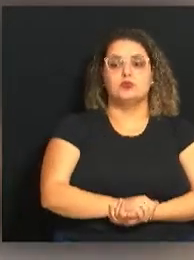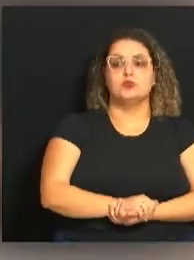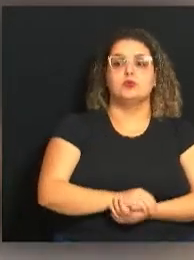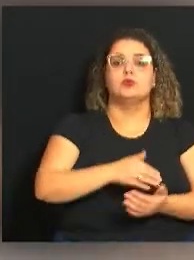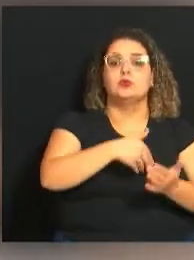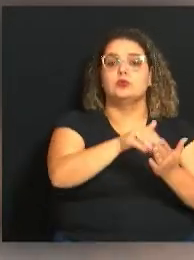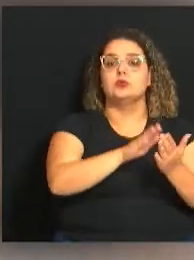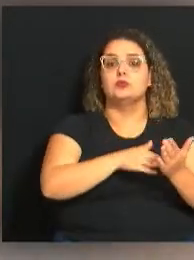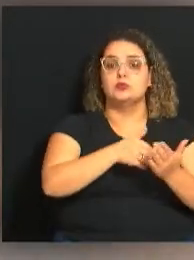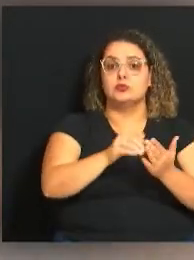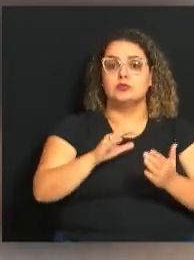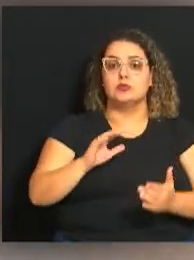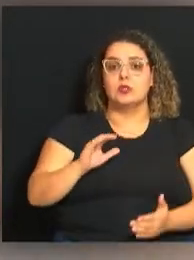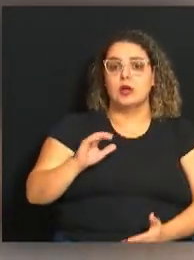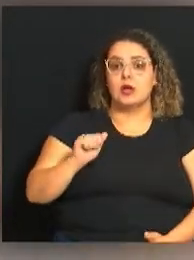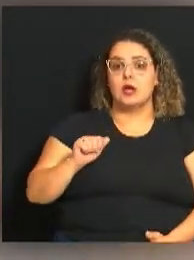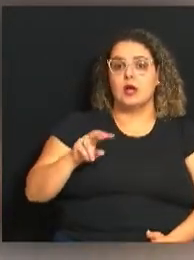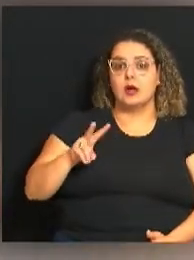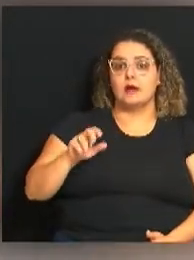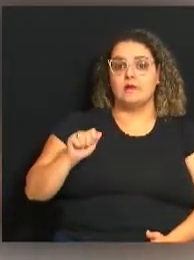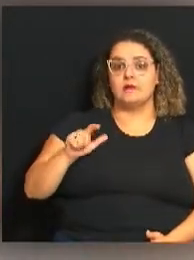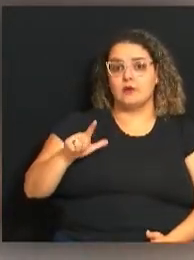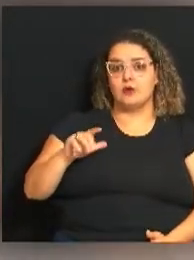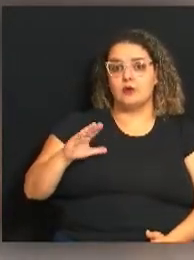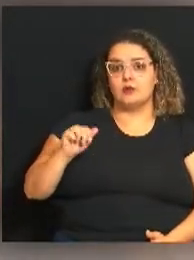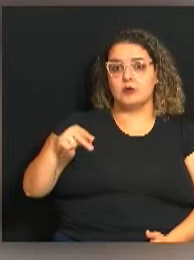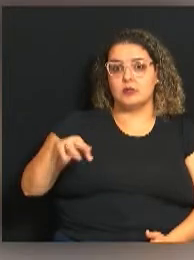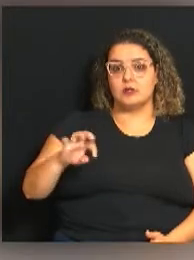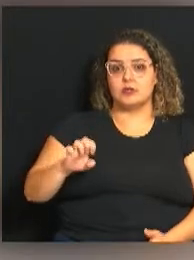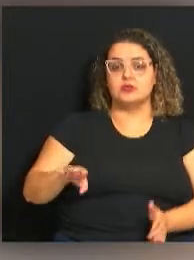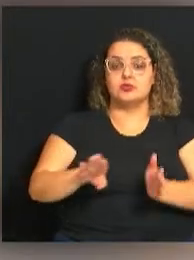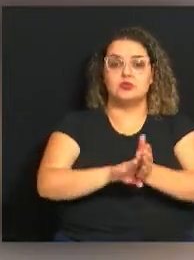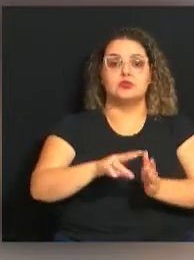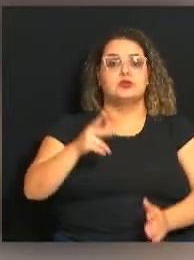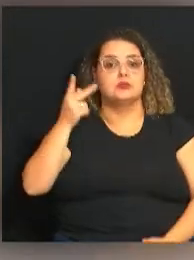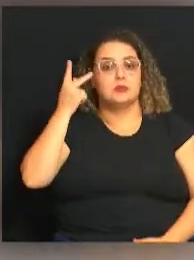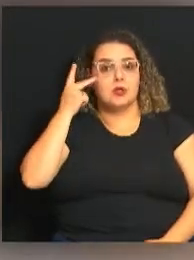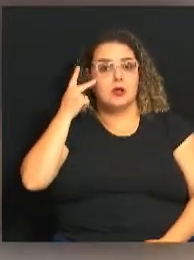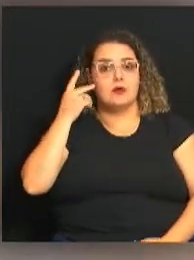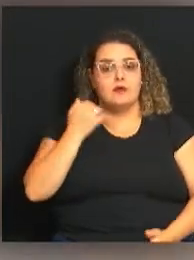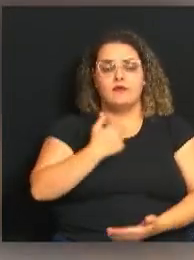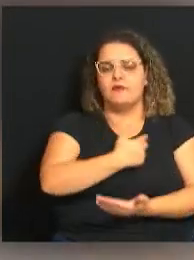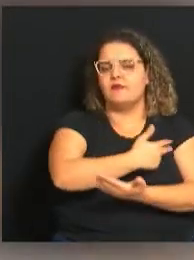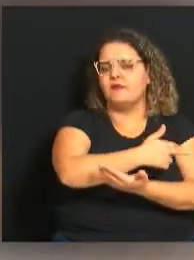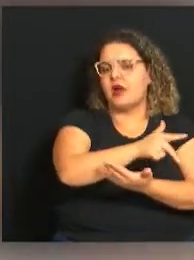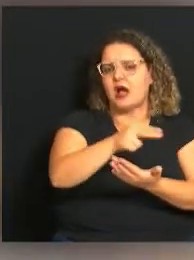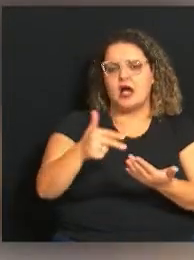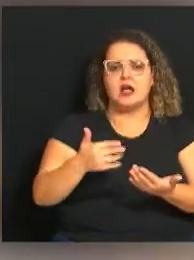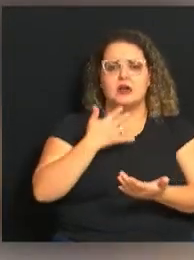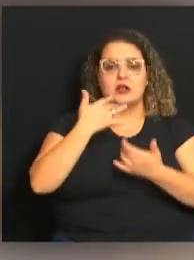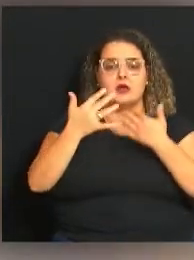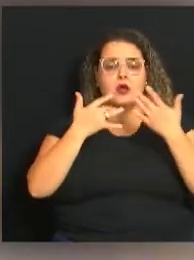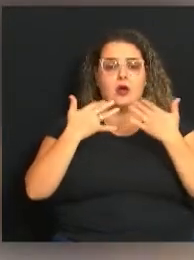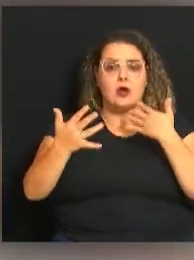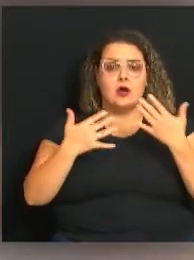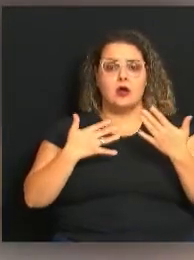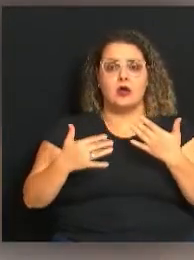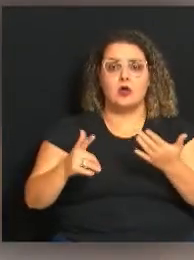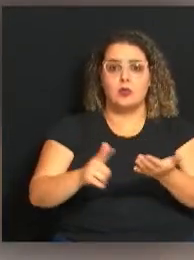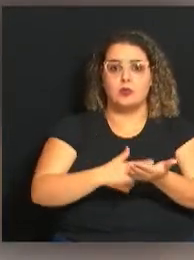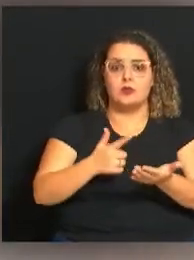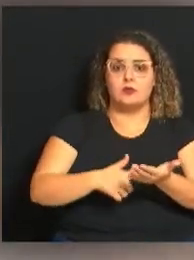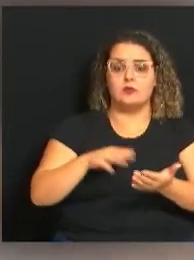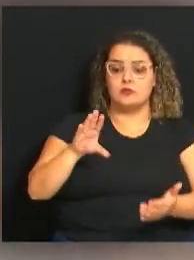São Paulo trazendo uma série de aquarelas para o livro Fantoches à Meia-Noite, que